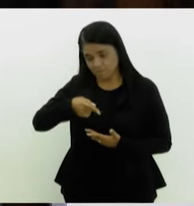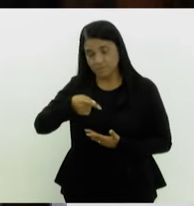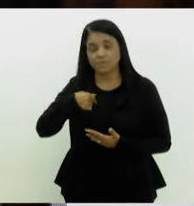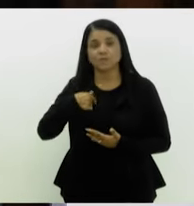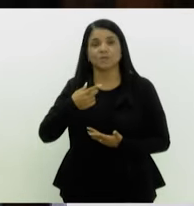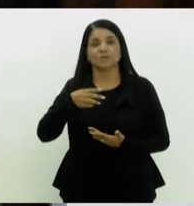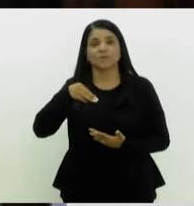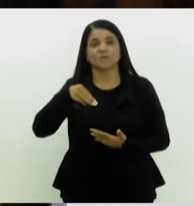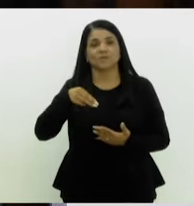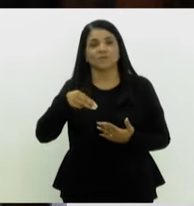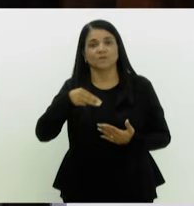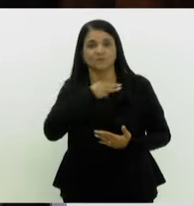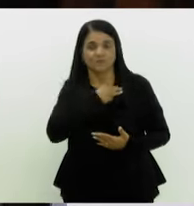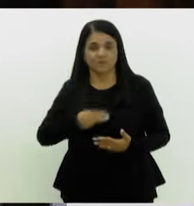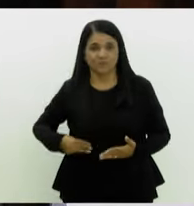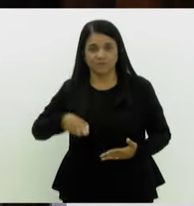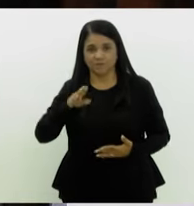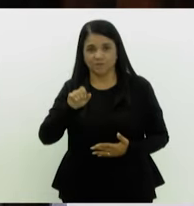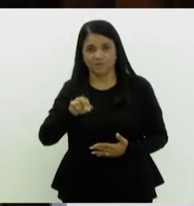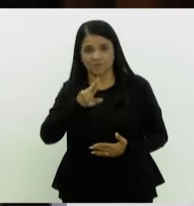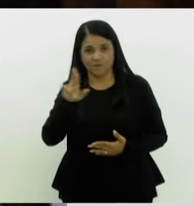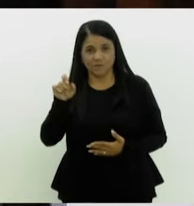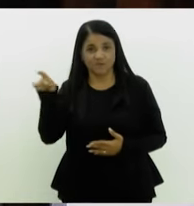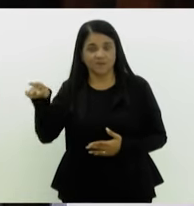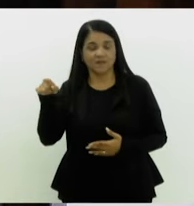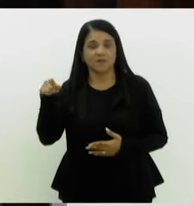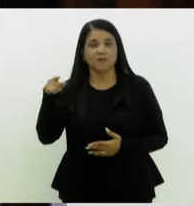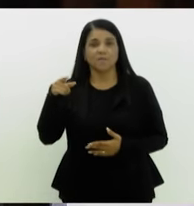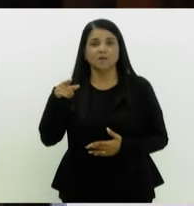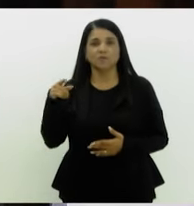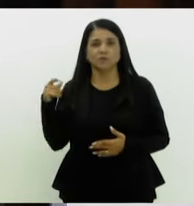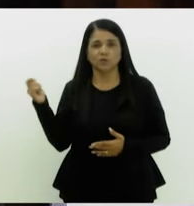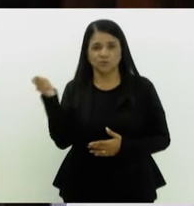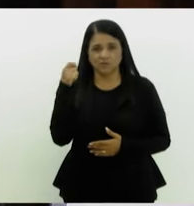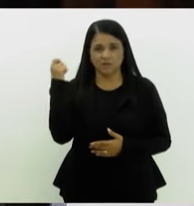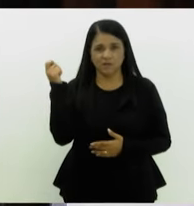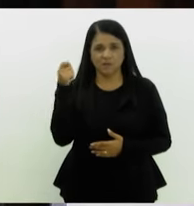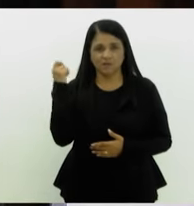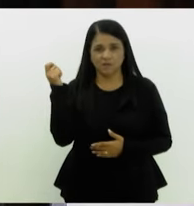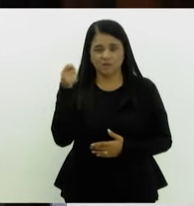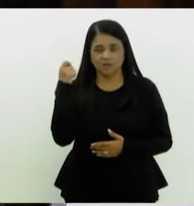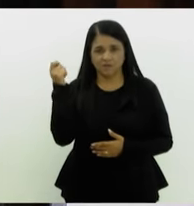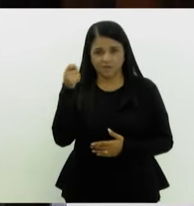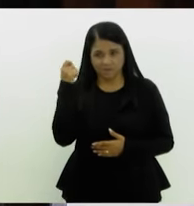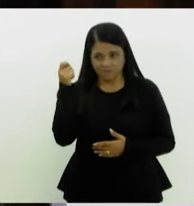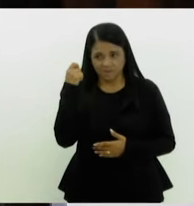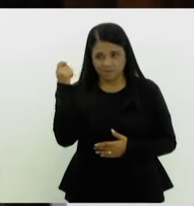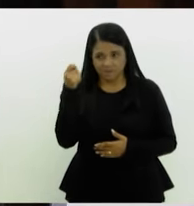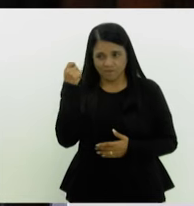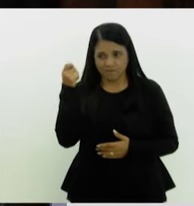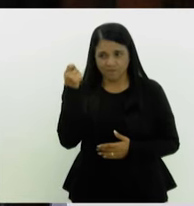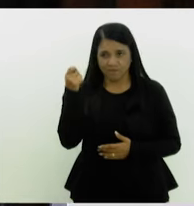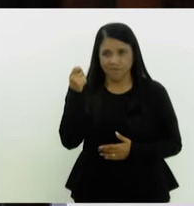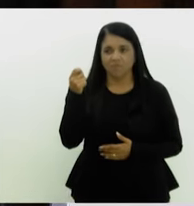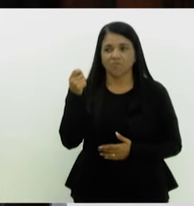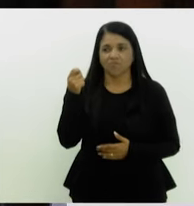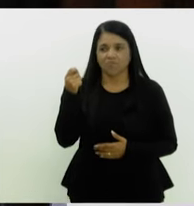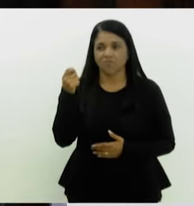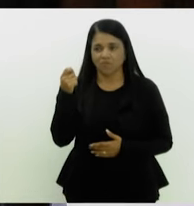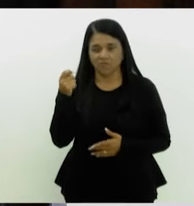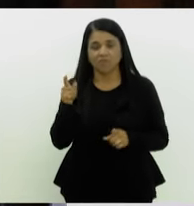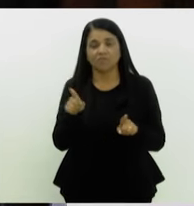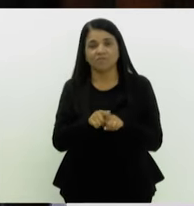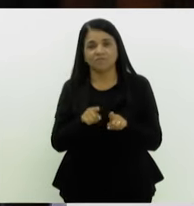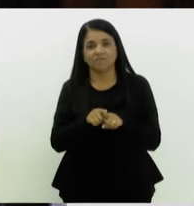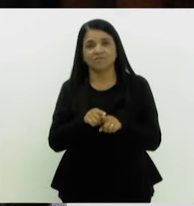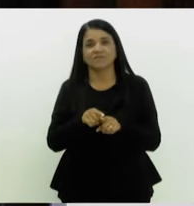Grosso e ela tem uma brecha agora eu vou abrir para ela dar um abraço para vocês Pode Chamar Renata Gil para entrar aí